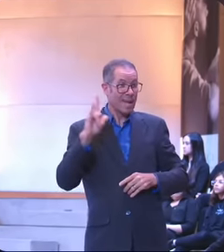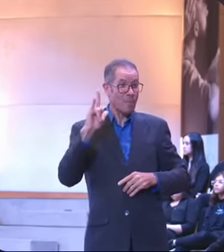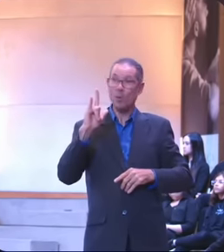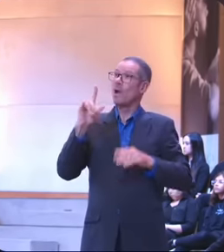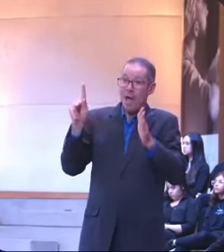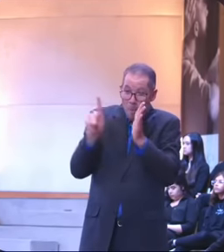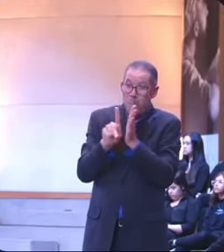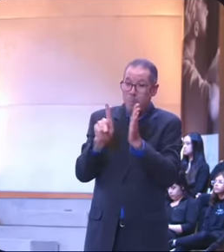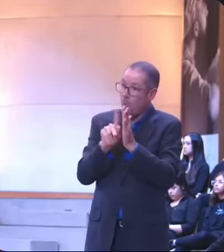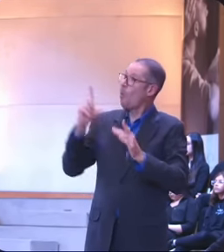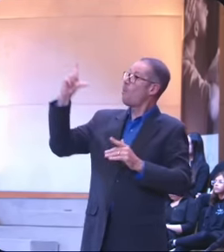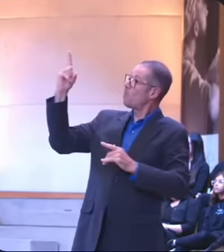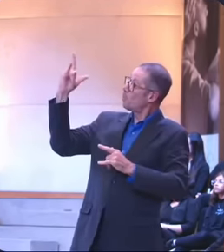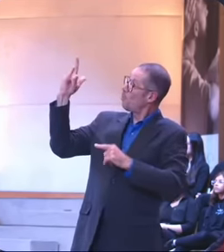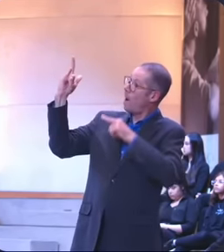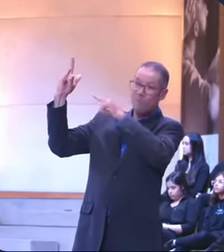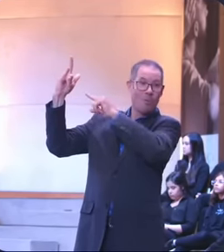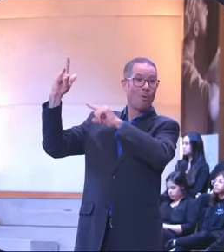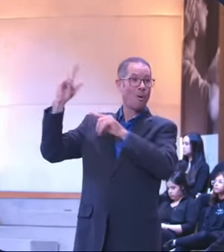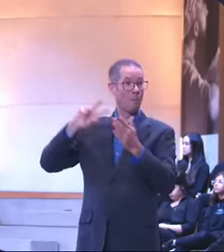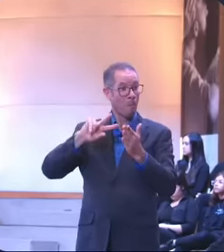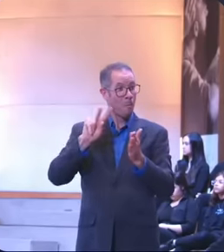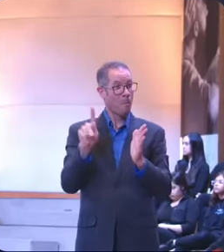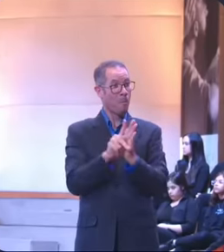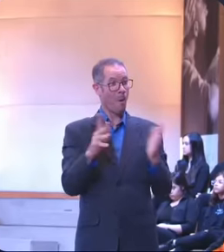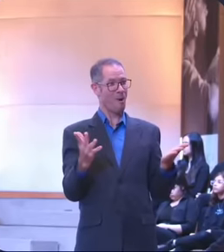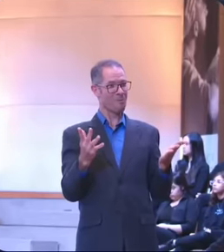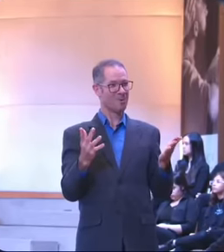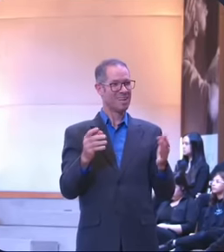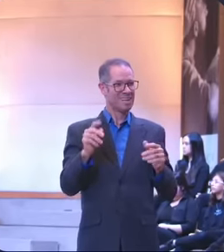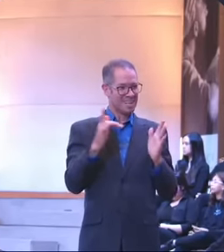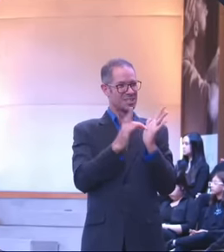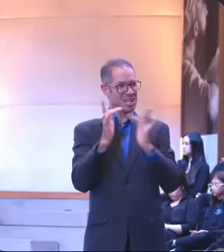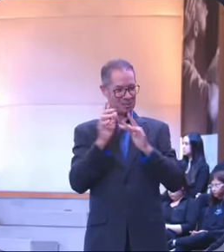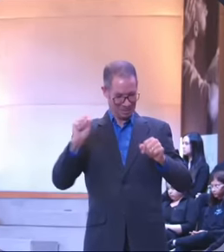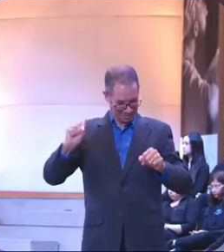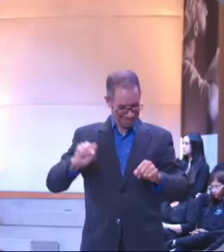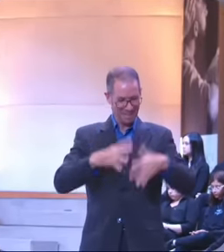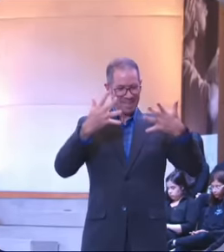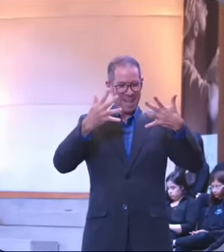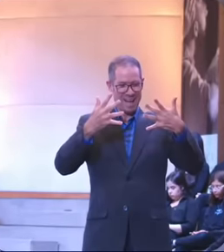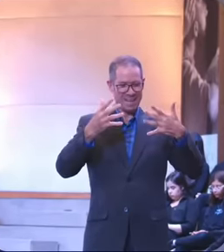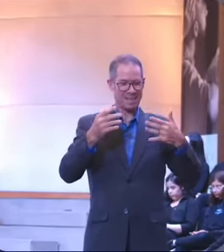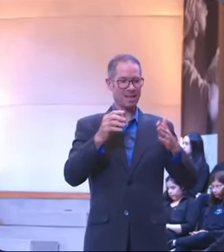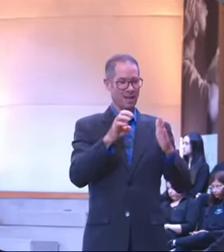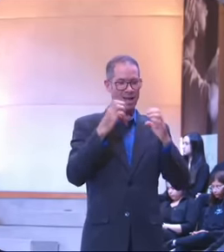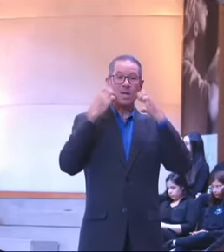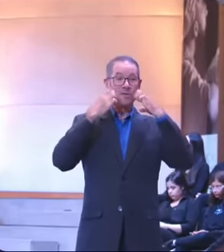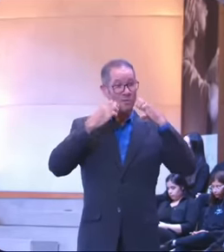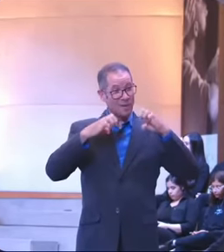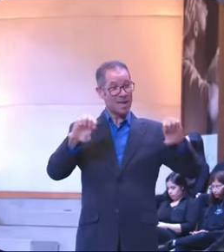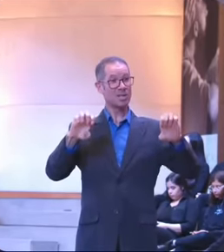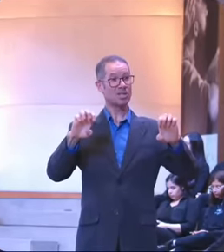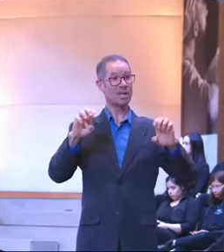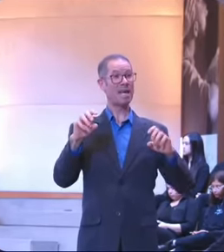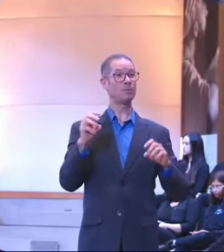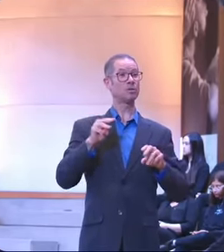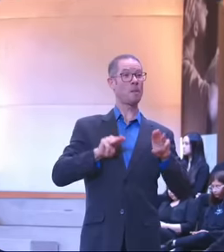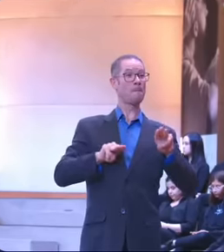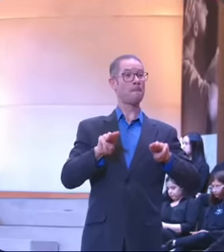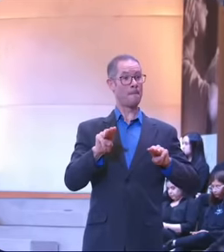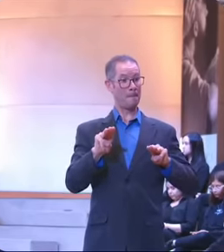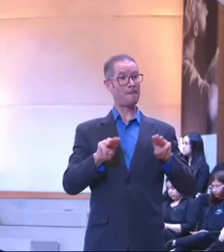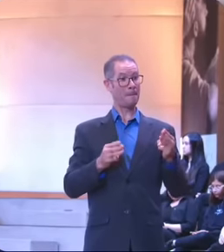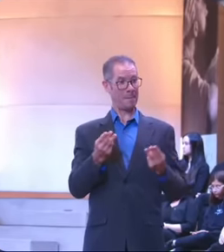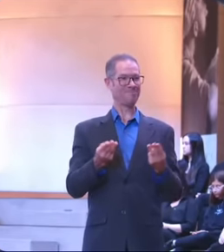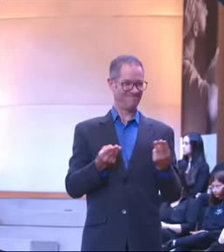que toda vez que Jesus fazia um milagre, dá uma olhada lá nos evangelhos, especialmente o evangelho de Marcos